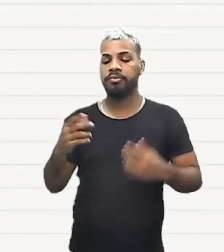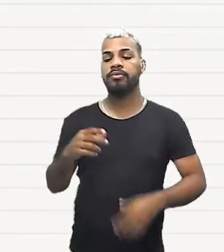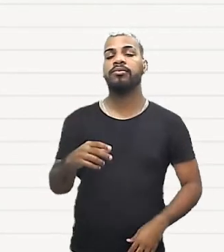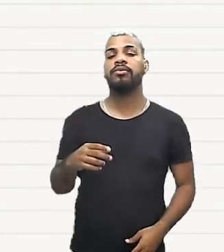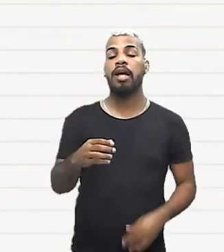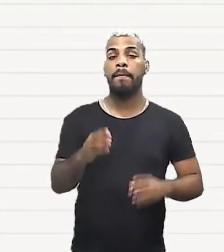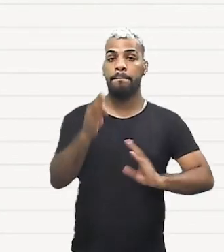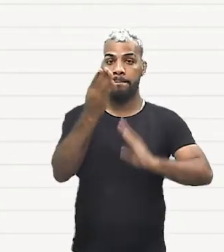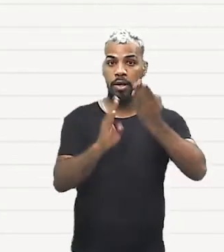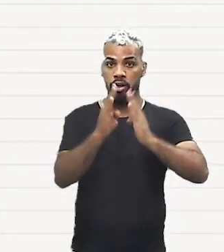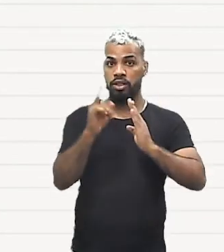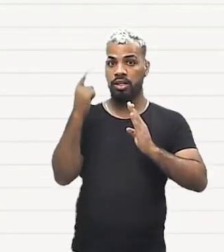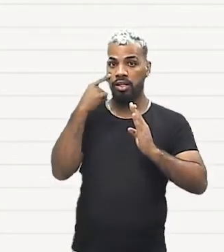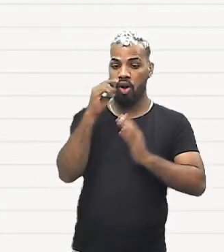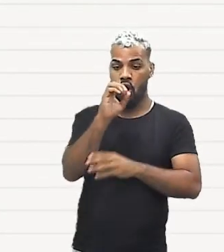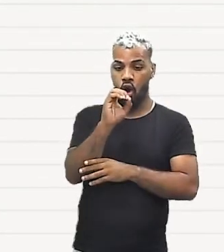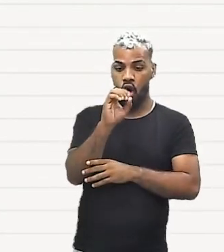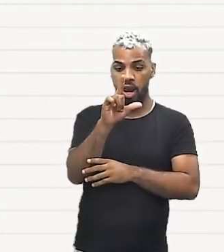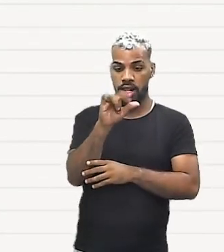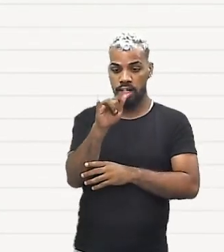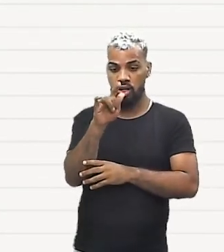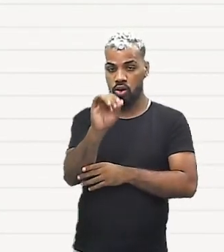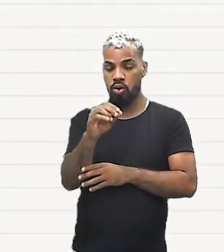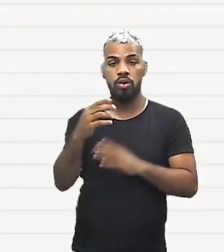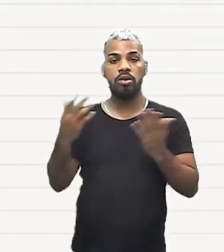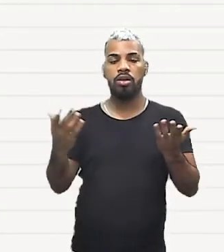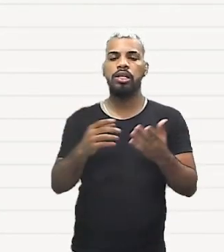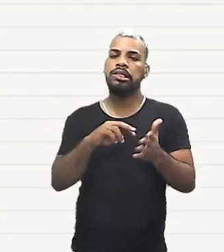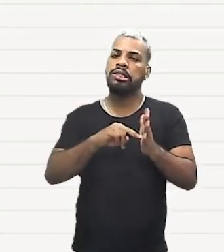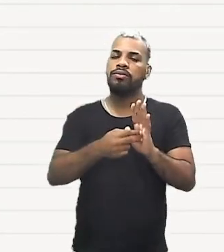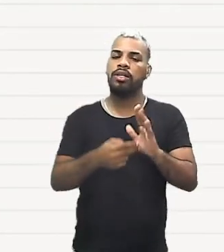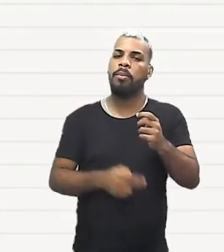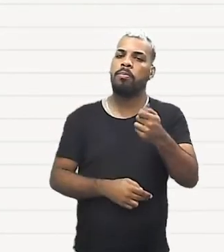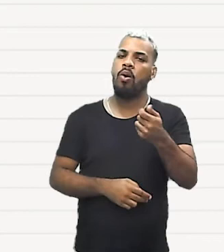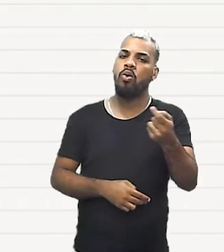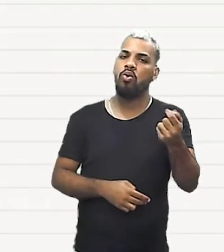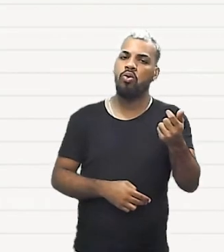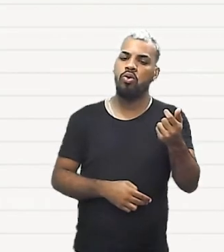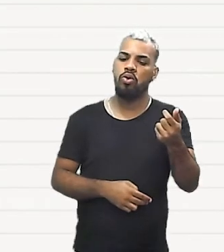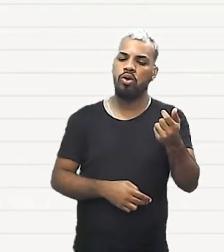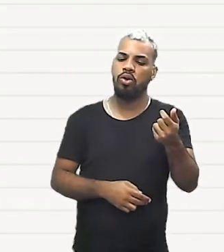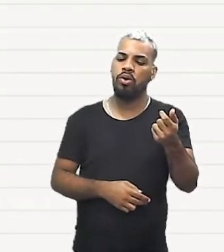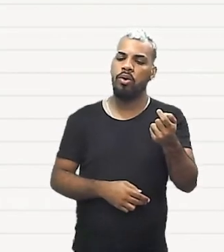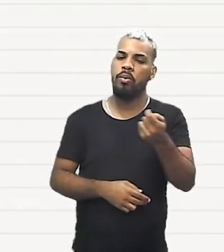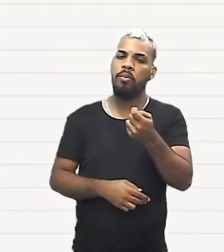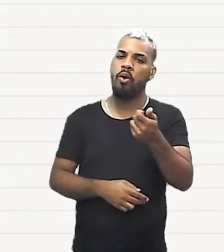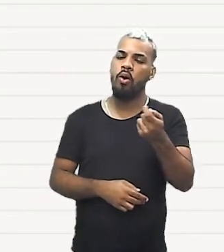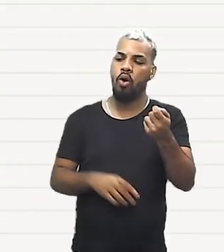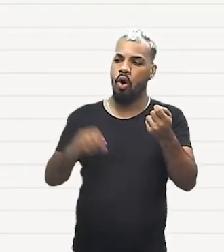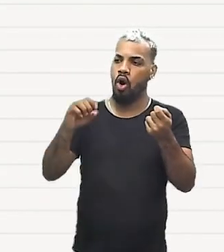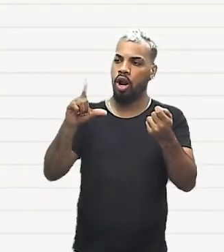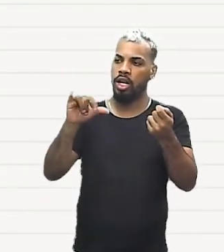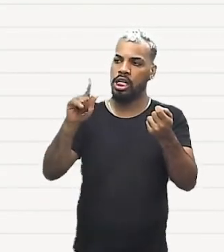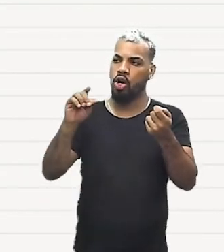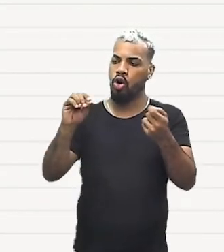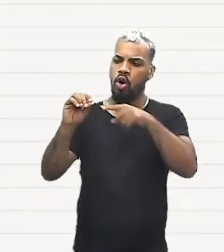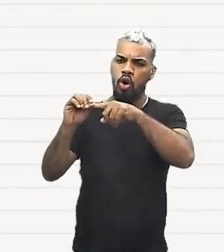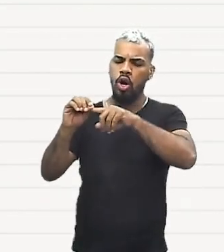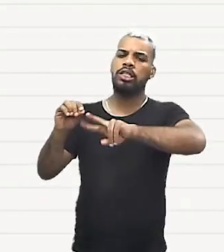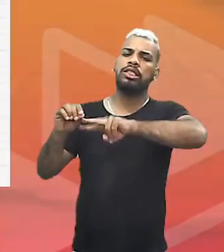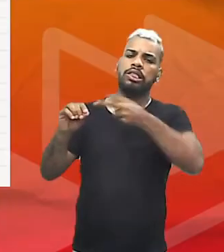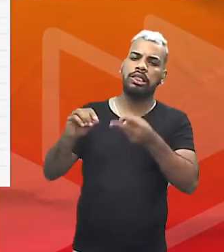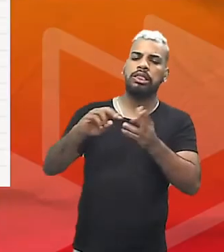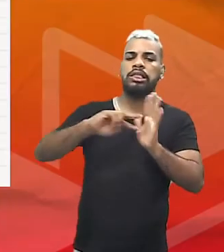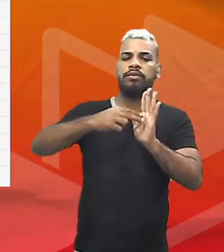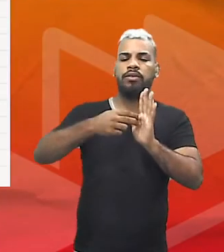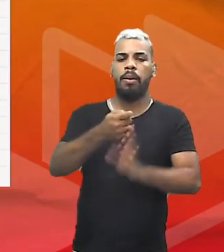Toda vez que você pega esse prefixo só liga Ou liga ou significa pouco amigo significa pouco então os oligos sacarídeos